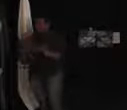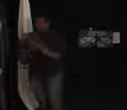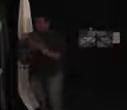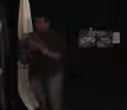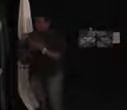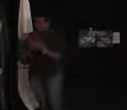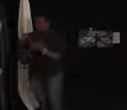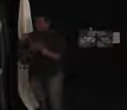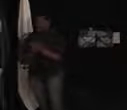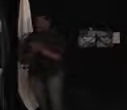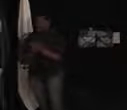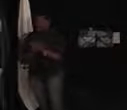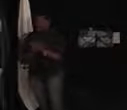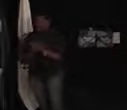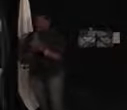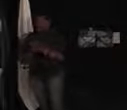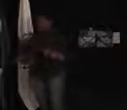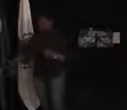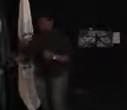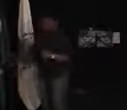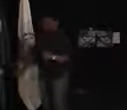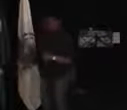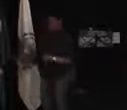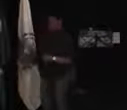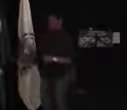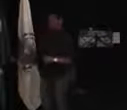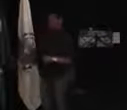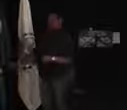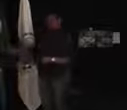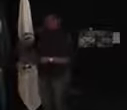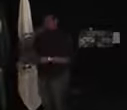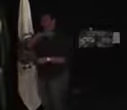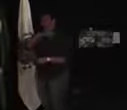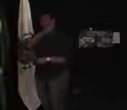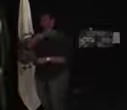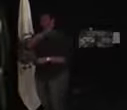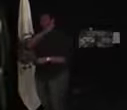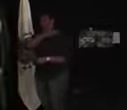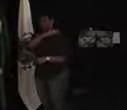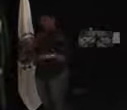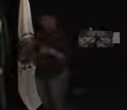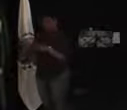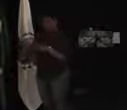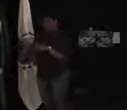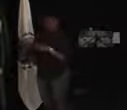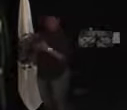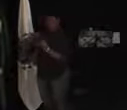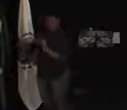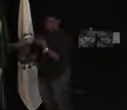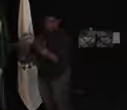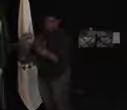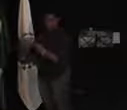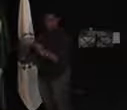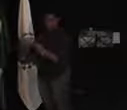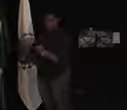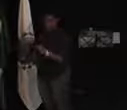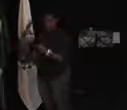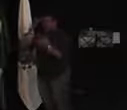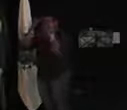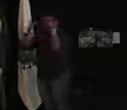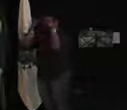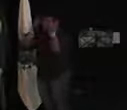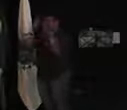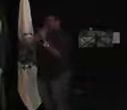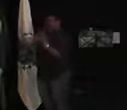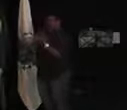estudamos, no ensino fundamental, no ensino médio, são descartados. Porque muitos deles não são digeridos, a maioria